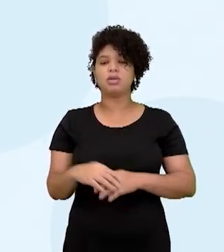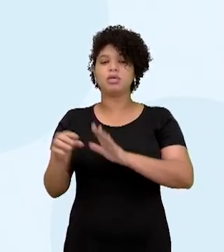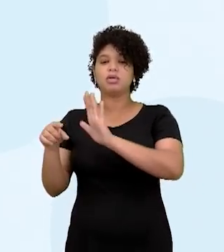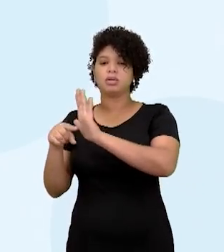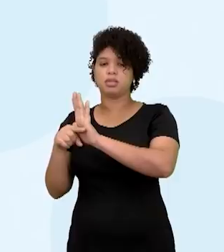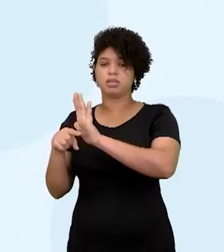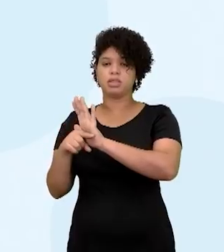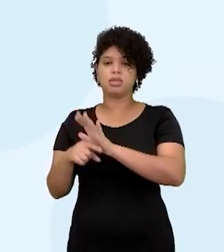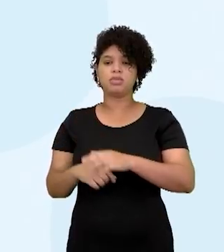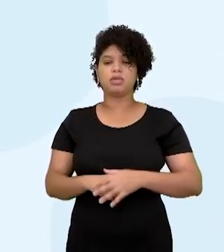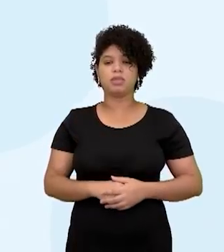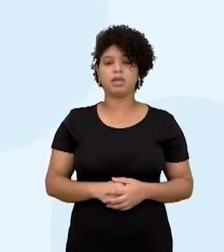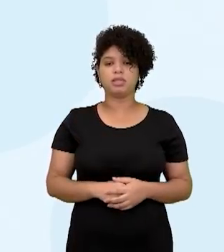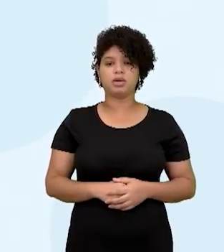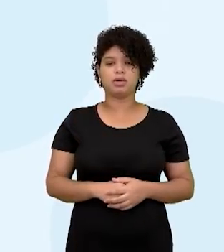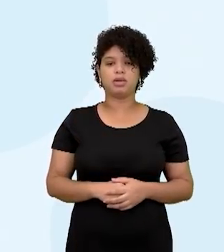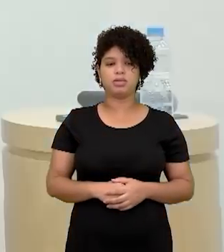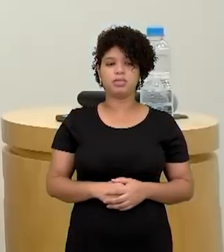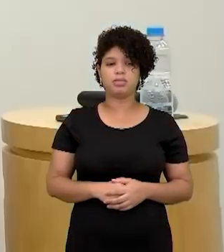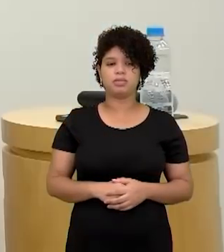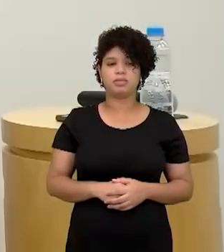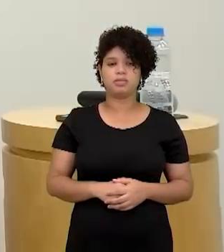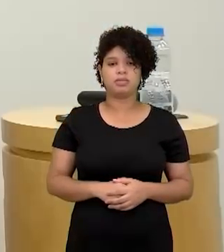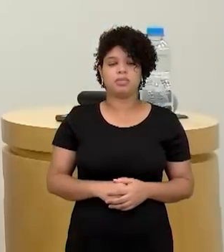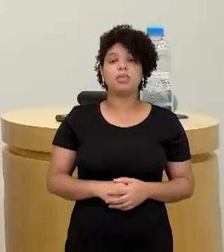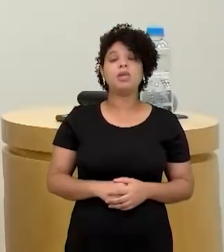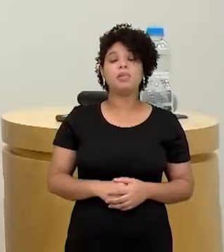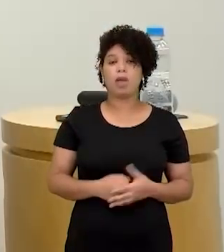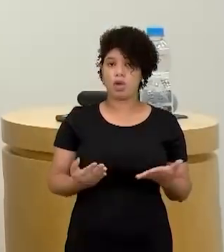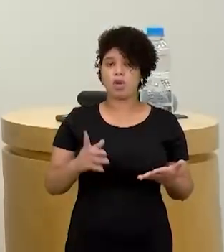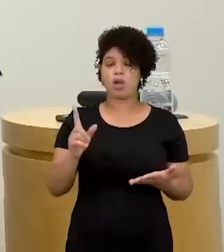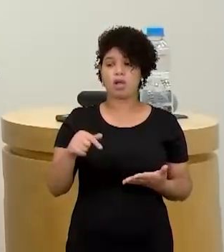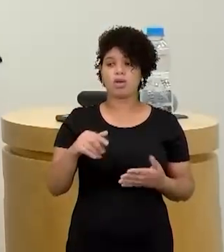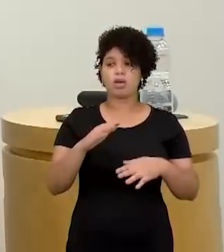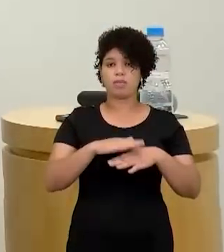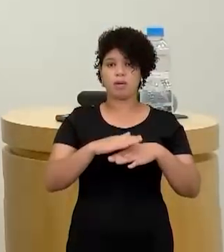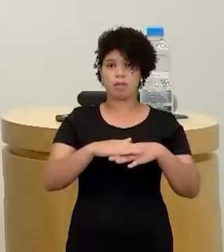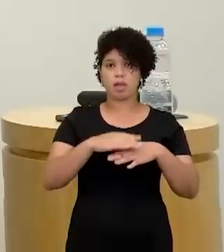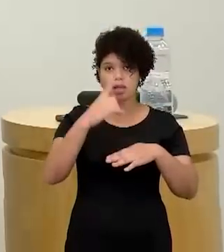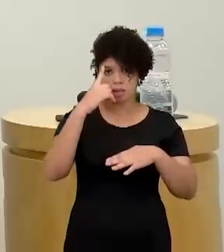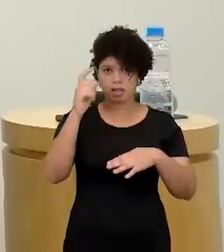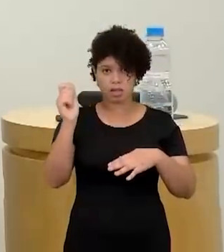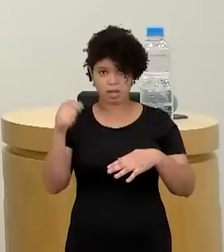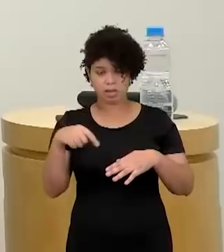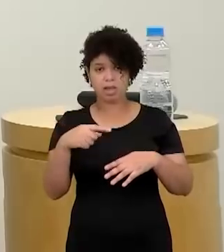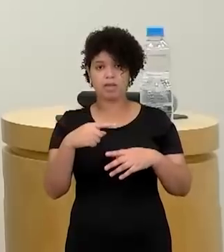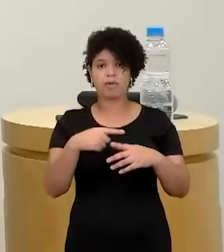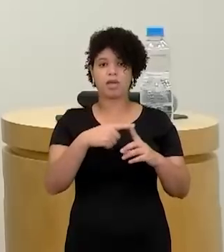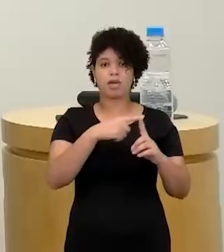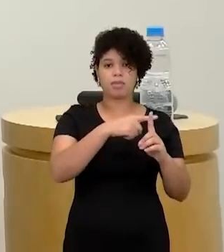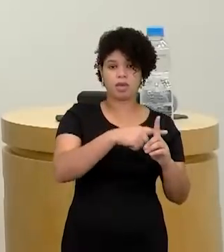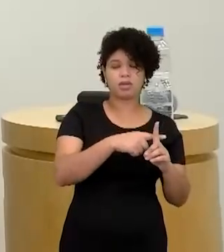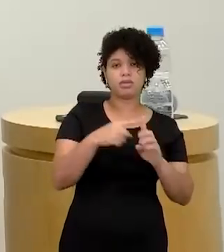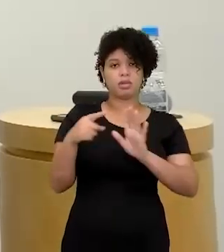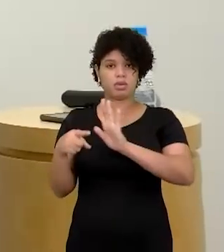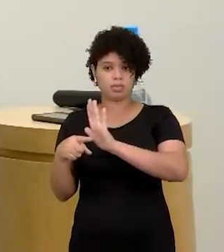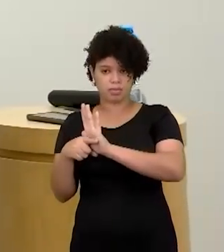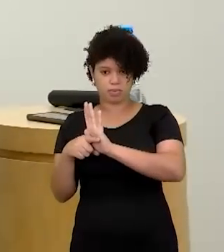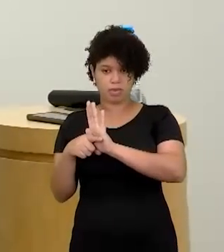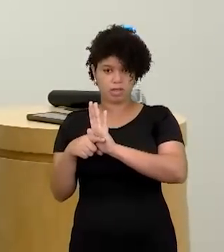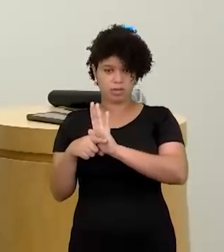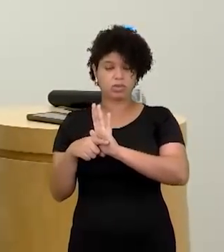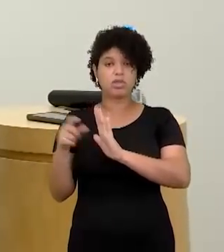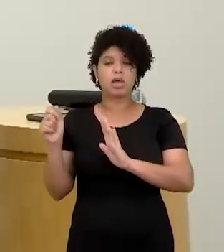negativo. Tudo bem até aqui? Tranquilo? Por quê? Porque agora eu vou usar essa ideia de ter lá o produto notável para